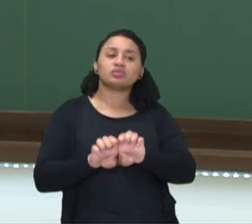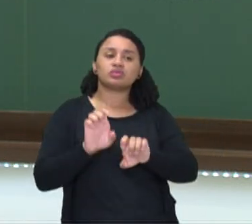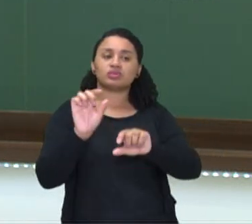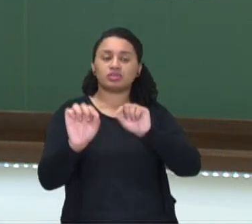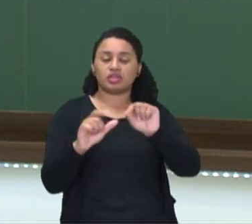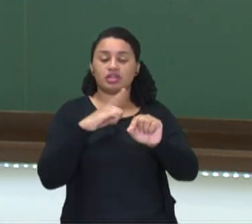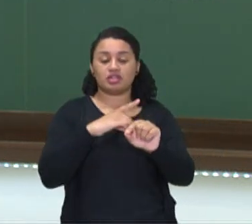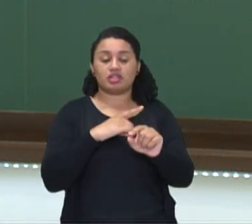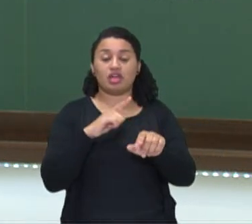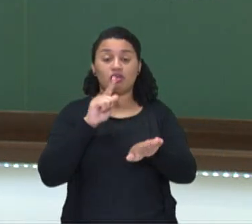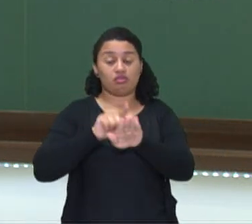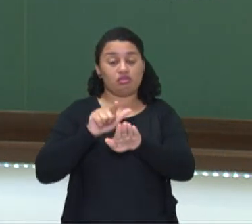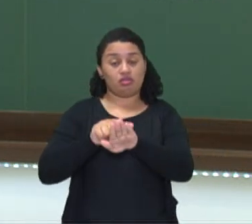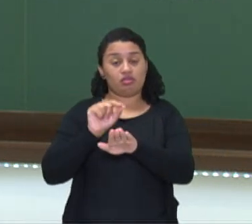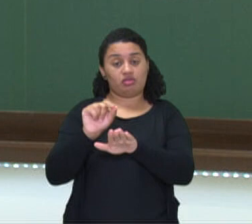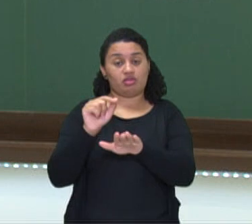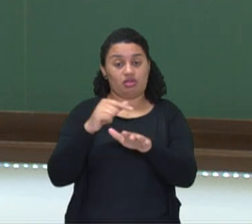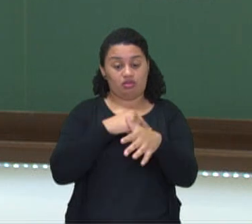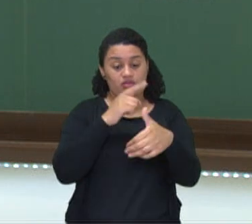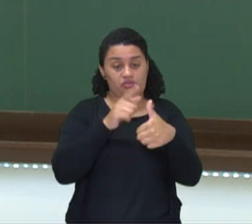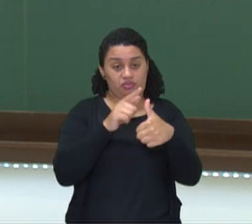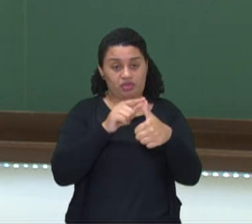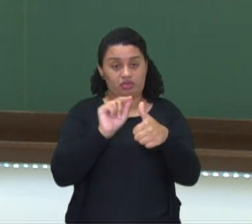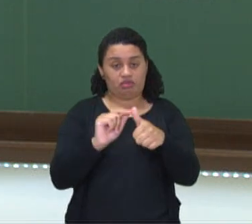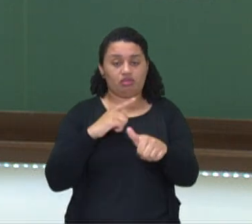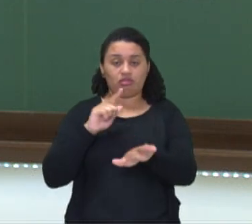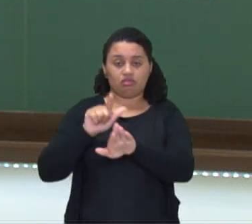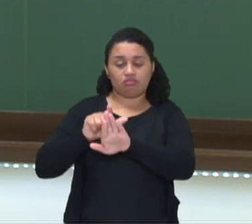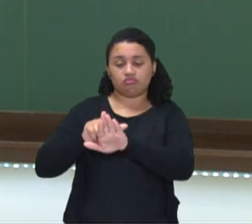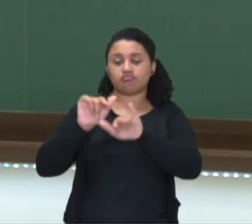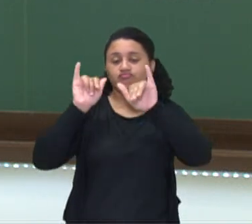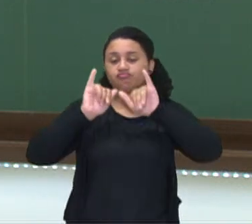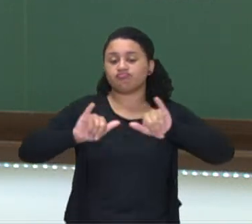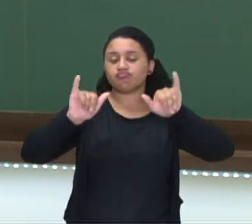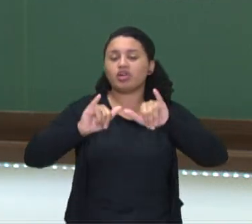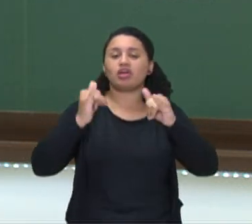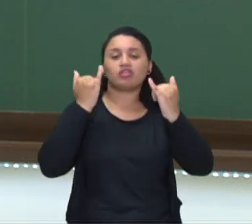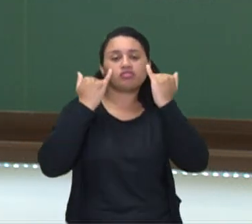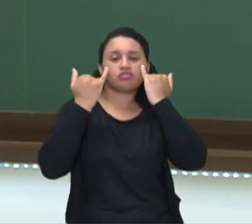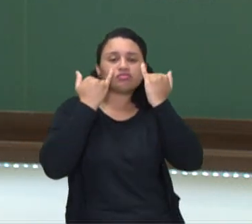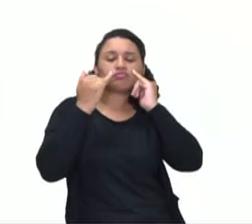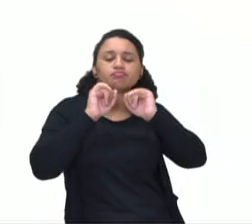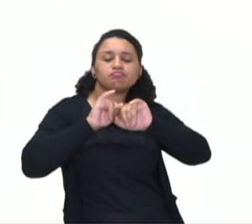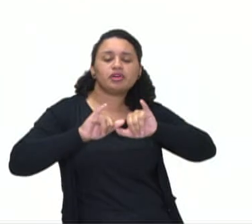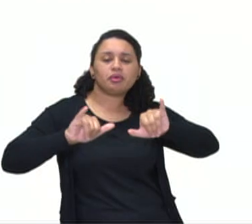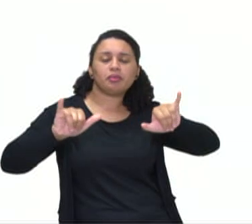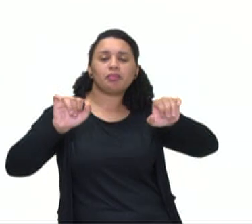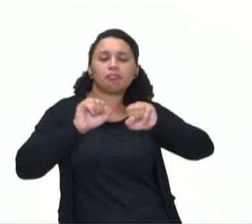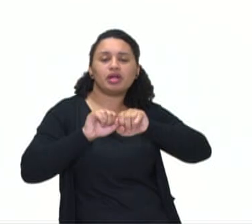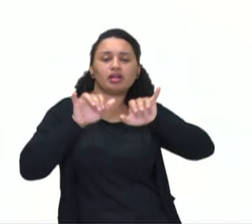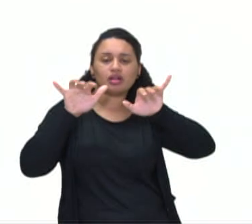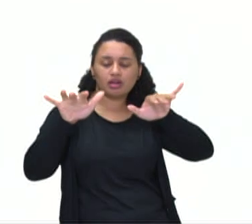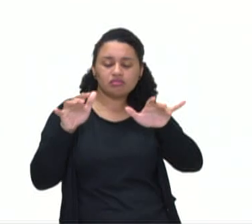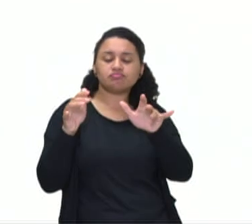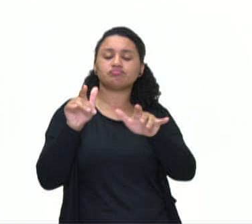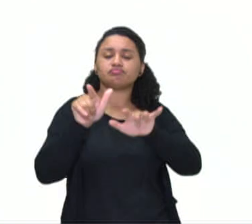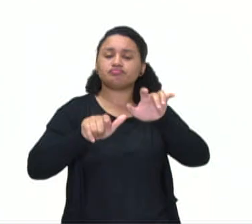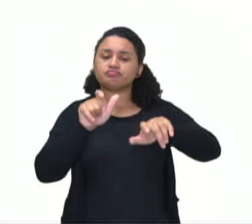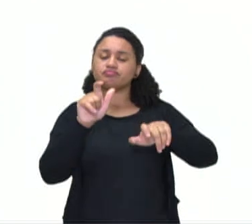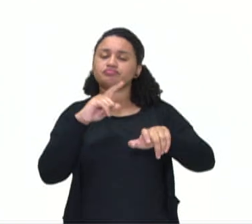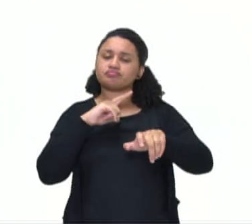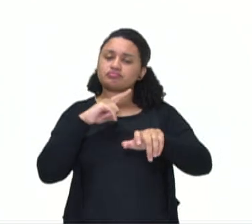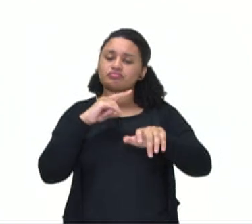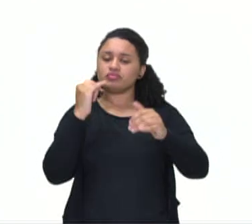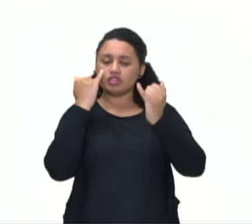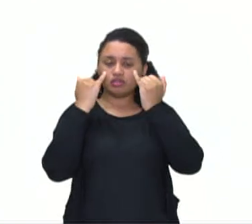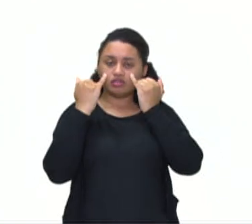função informativa. Então, o texto ali tem esse poder de informar o seu leitor de forma que